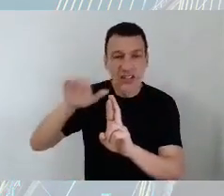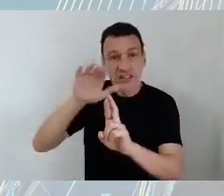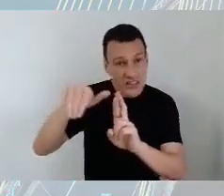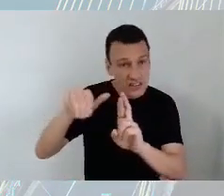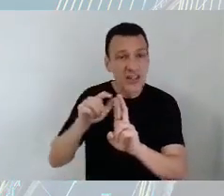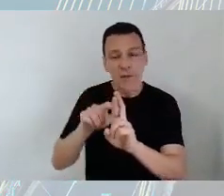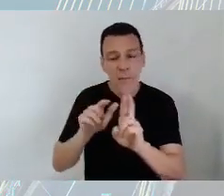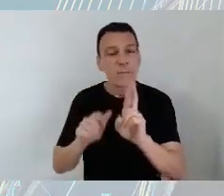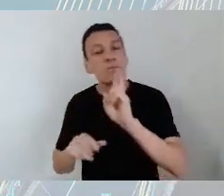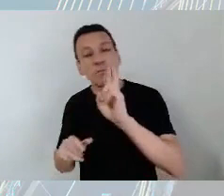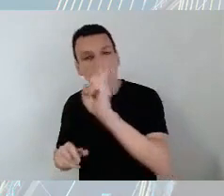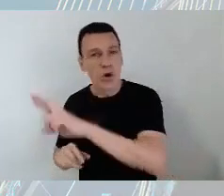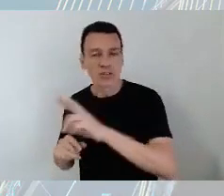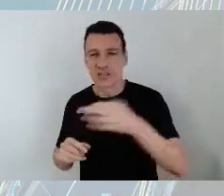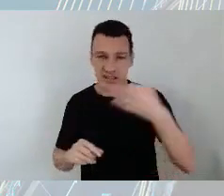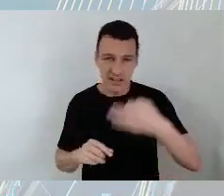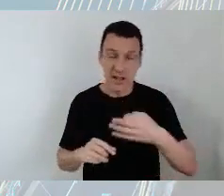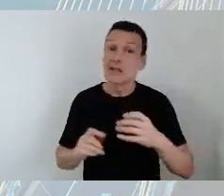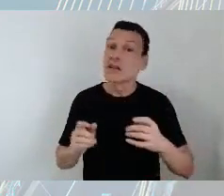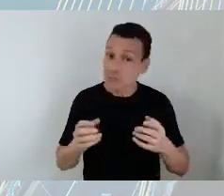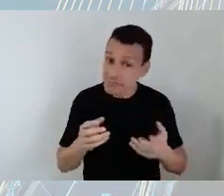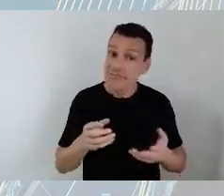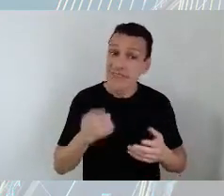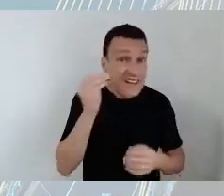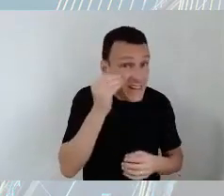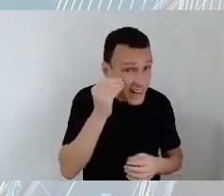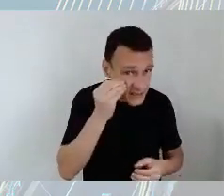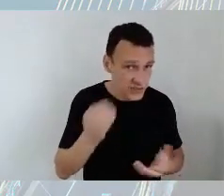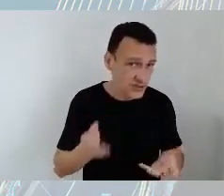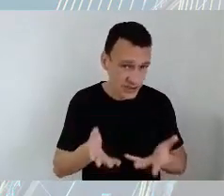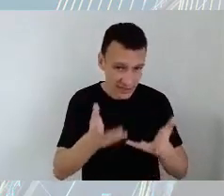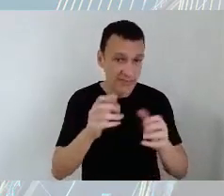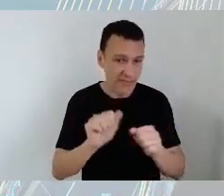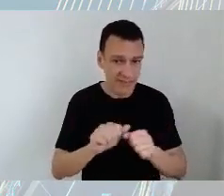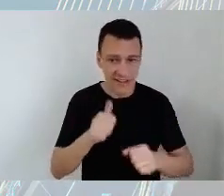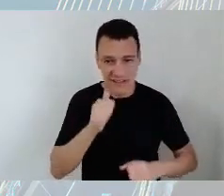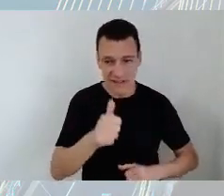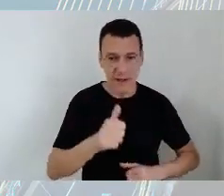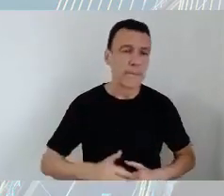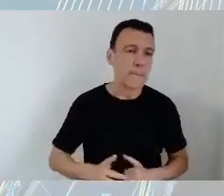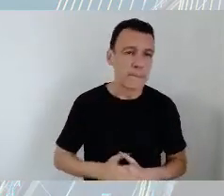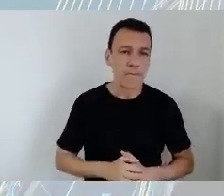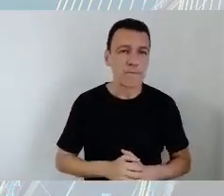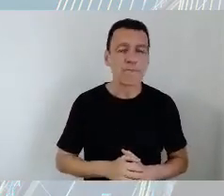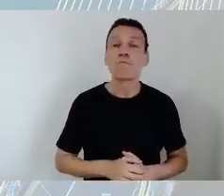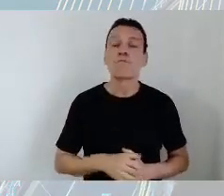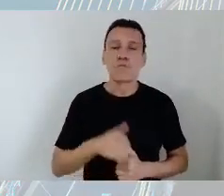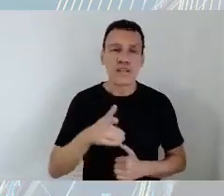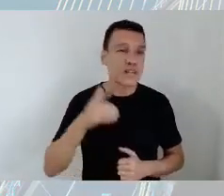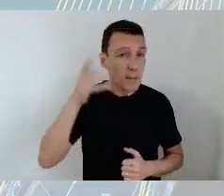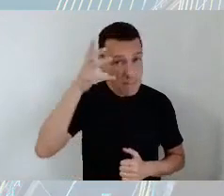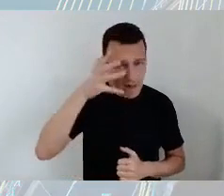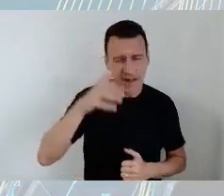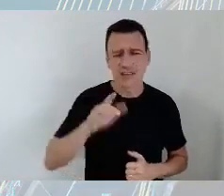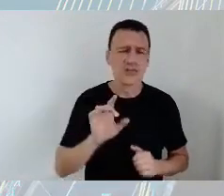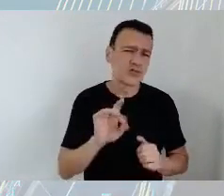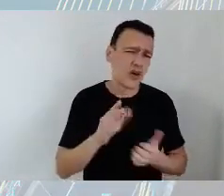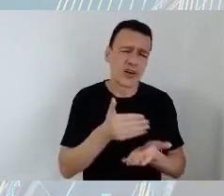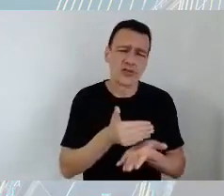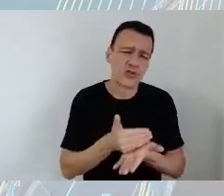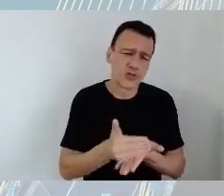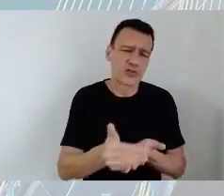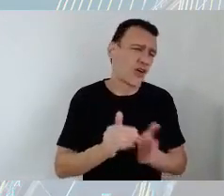fica aqui o convite para todo mundo fazer isso. Essa foi uma palestra introdutória. Eu não abordei aqui os embeds, né, como é que você consegue